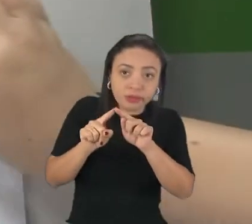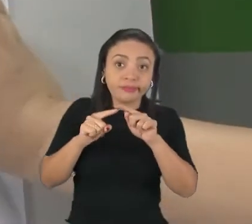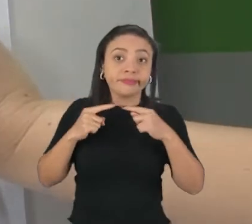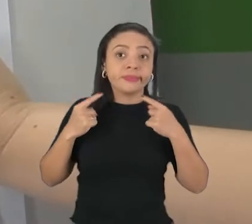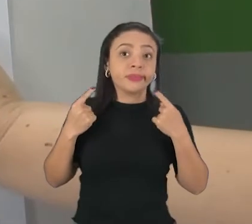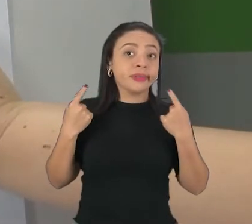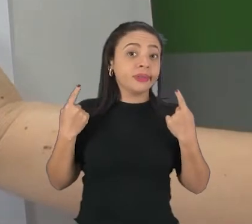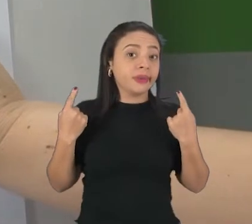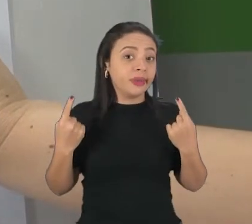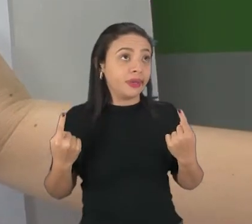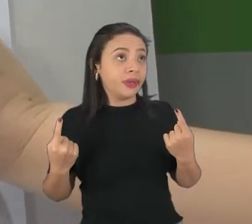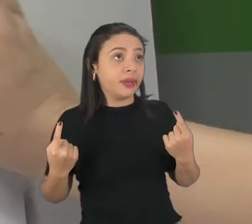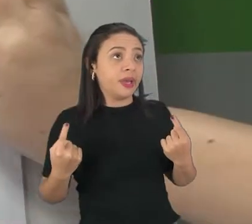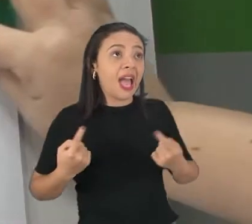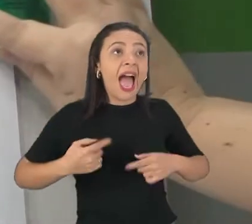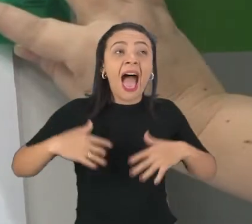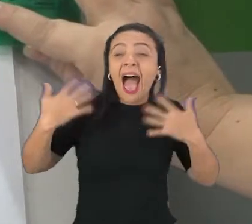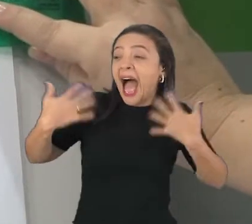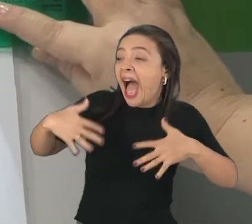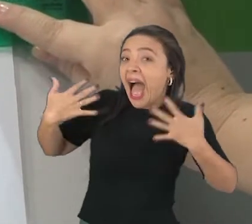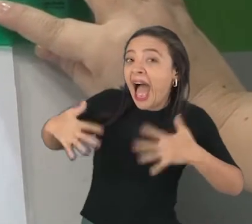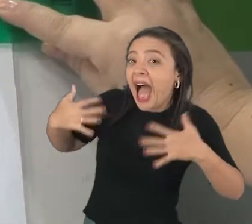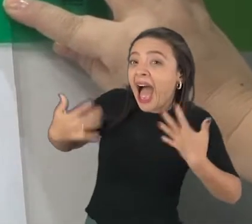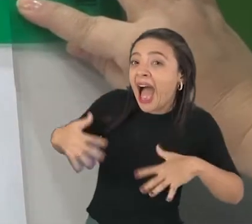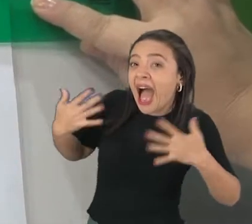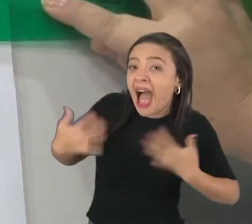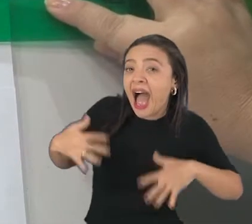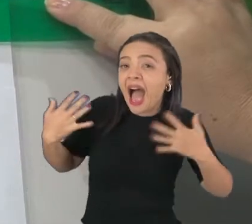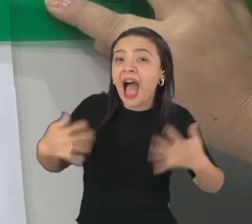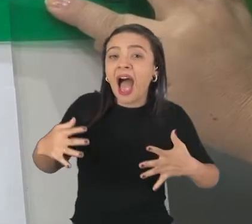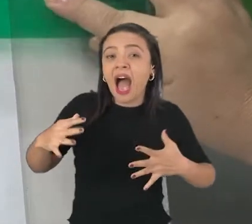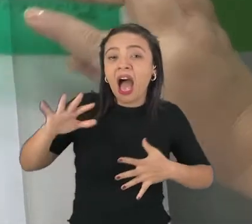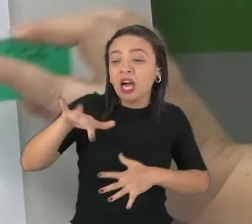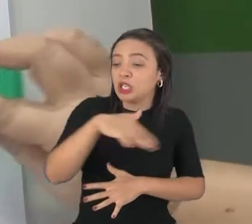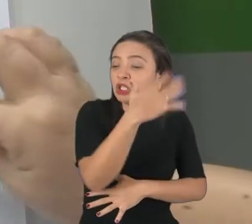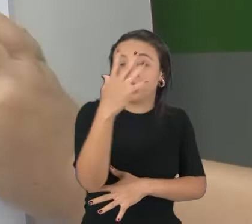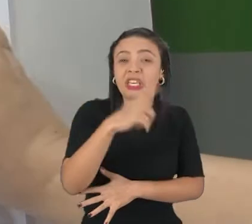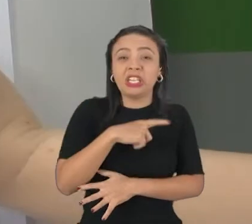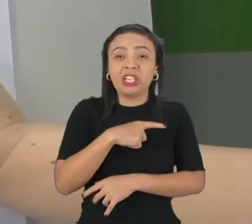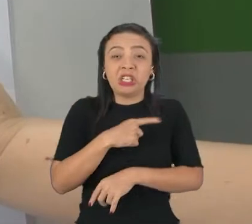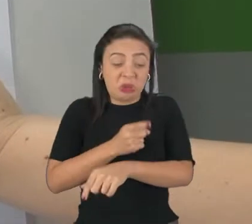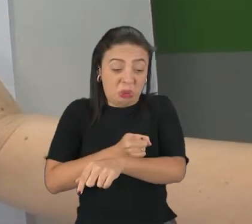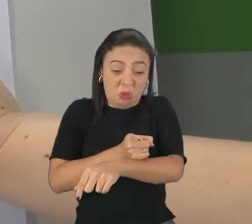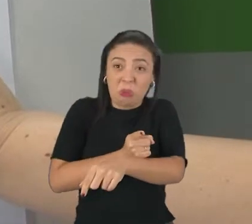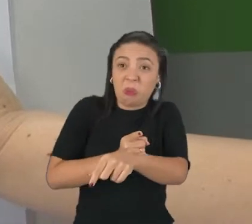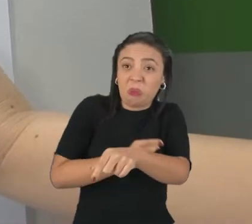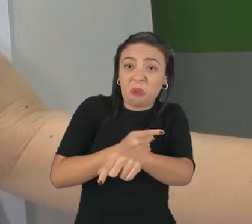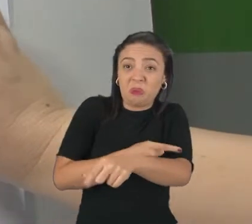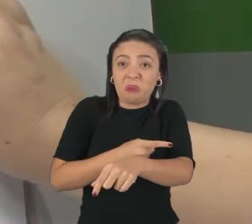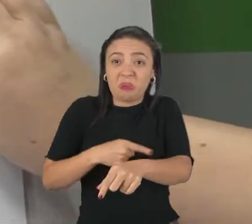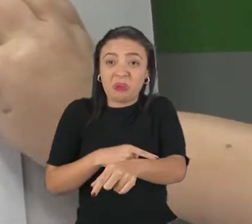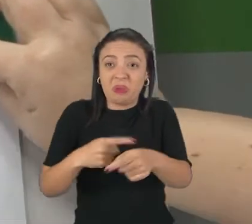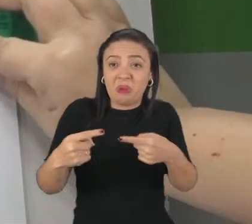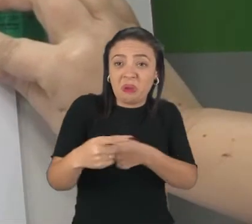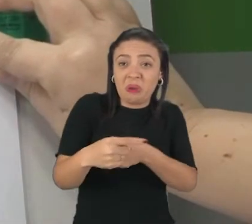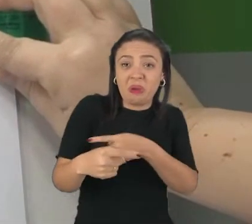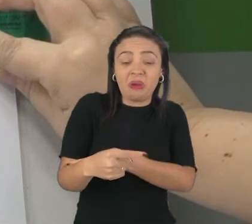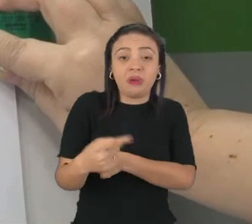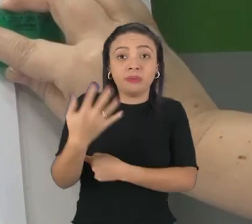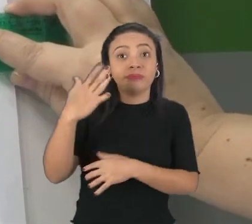mas os galhos tinham vários espinhos. O